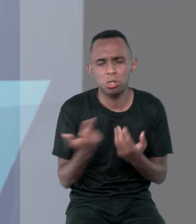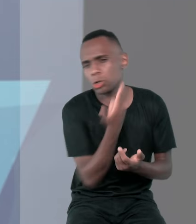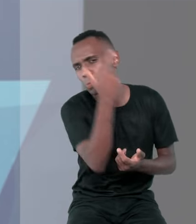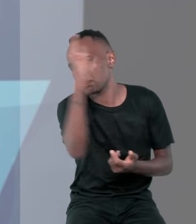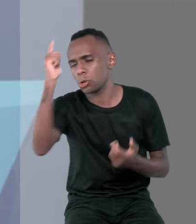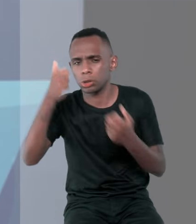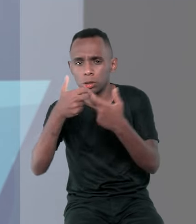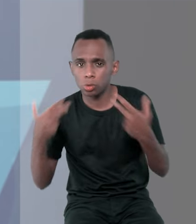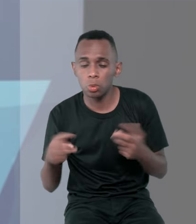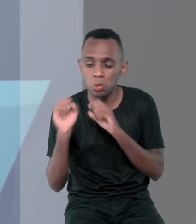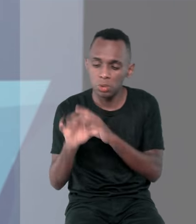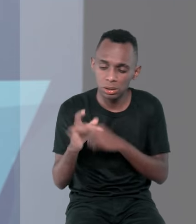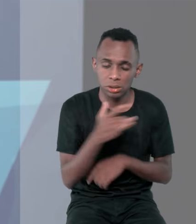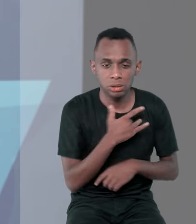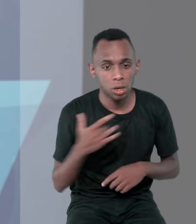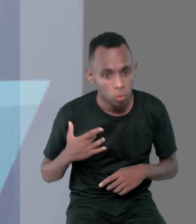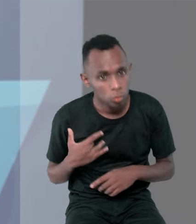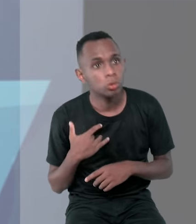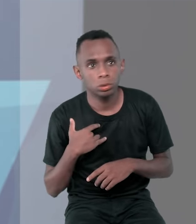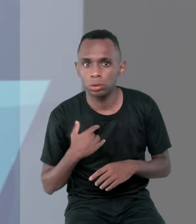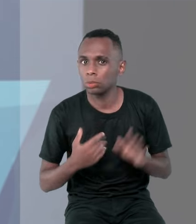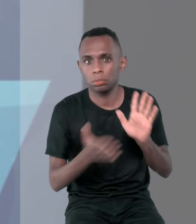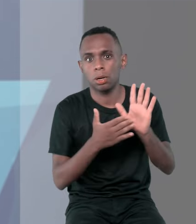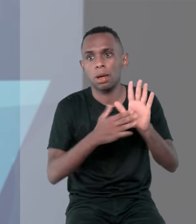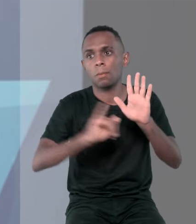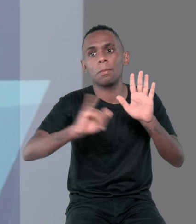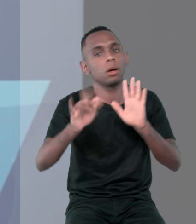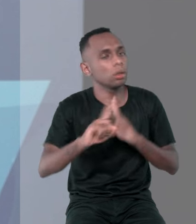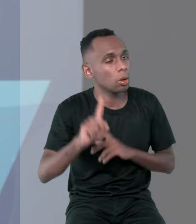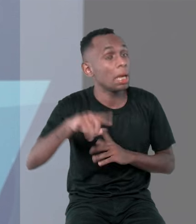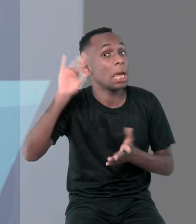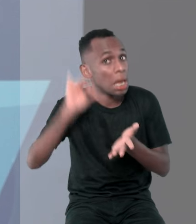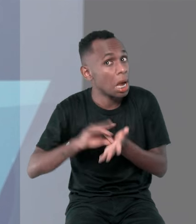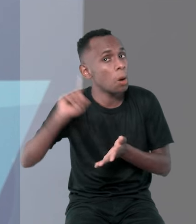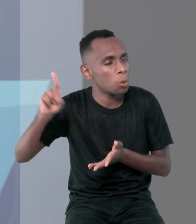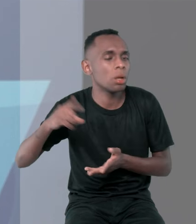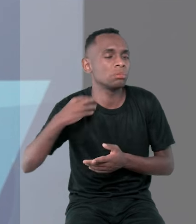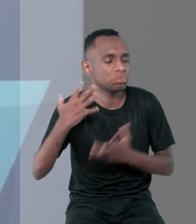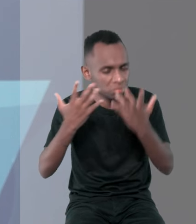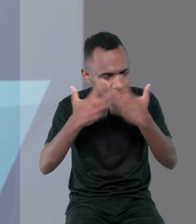coisas, né? Educação, saúde, e não é propaganda, é mesmo, né? As coisas funcionam.